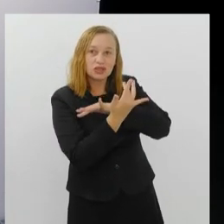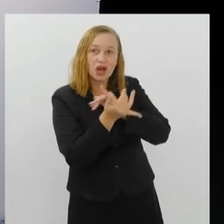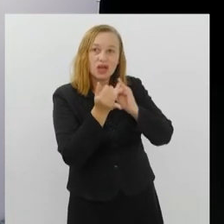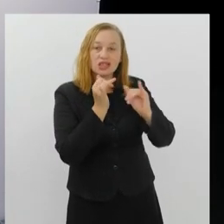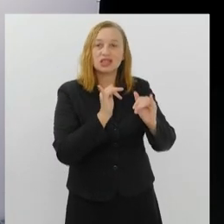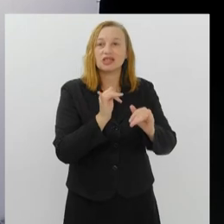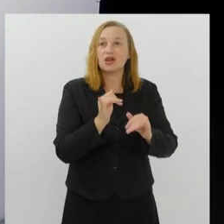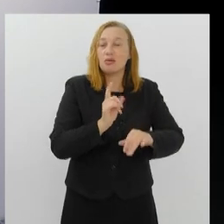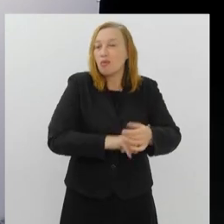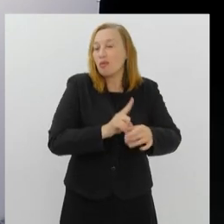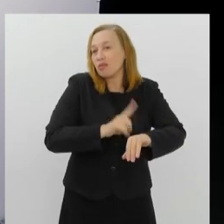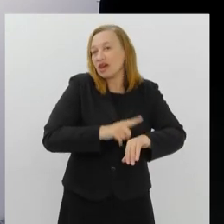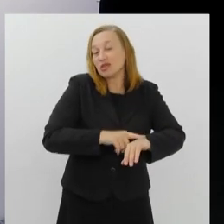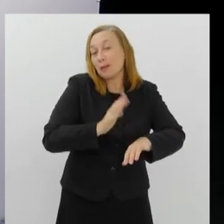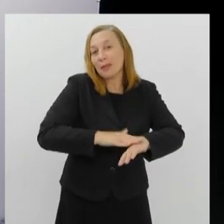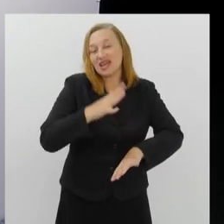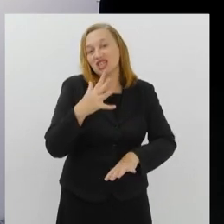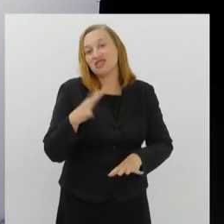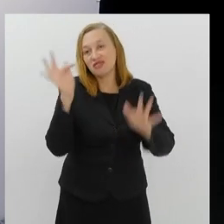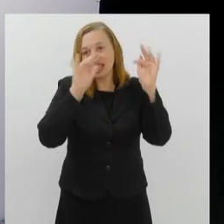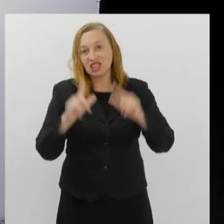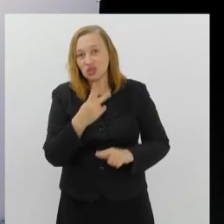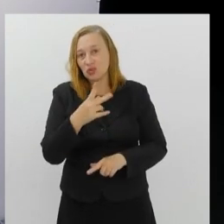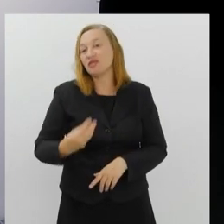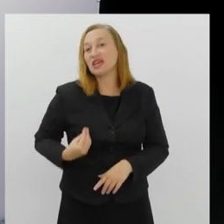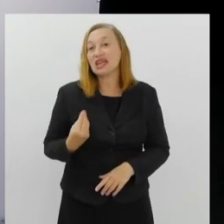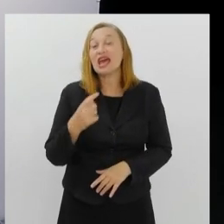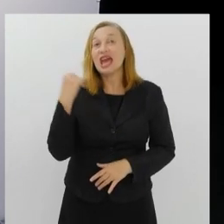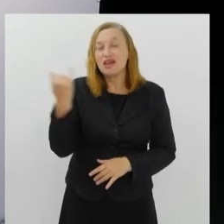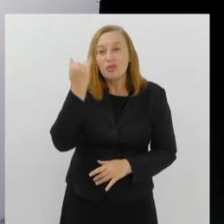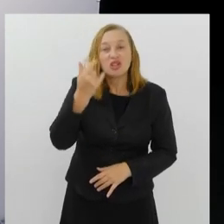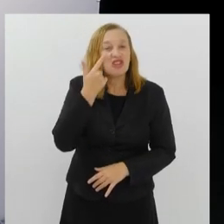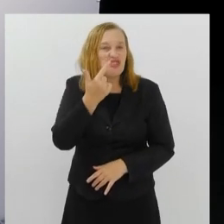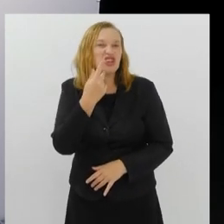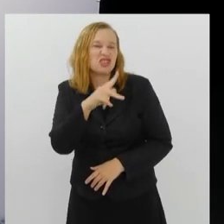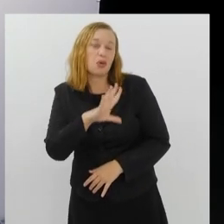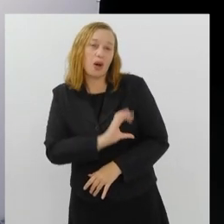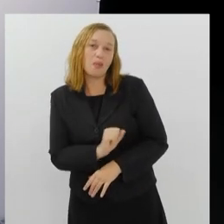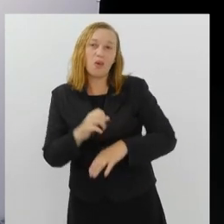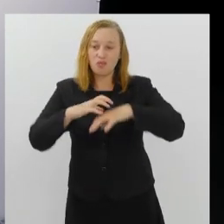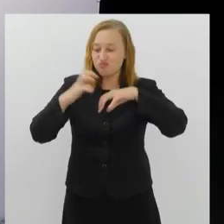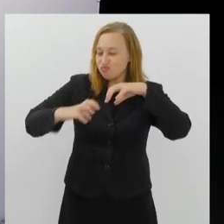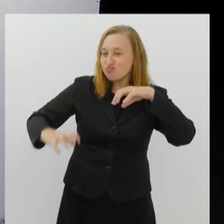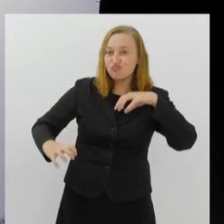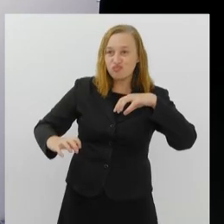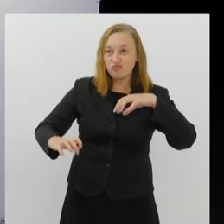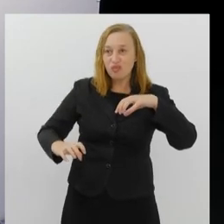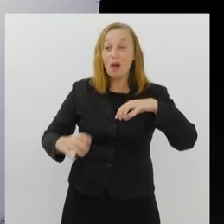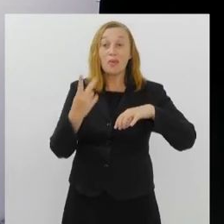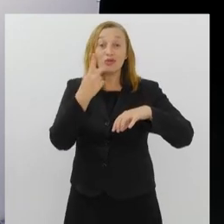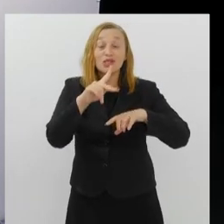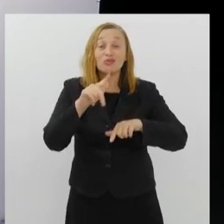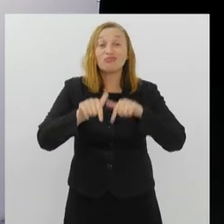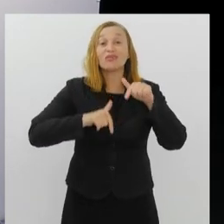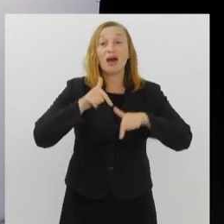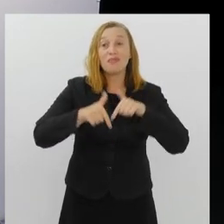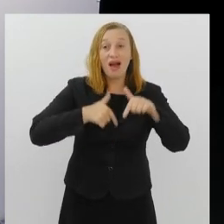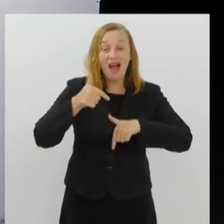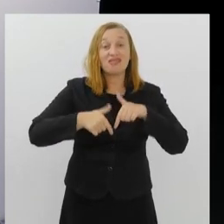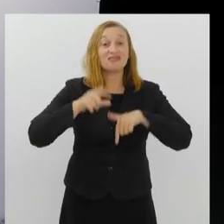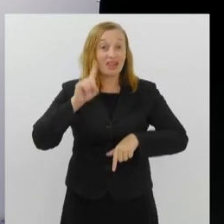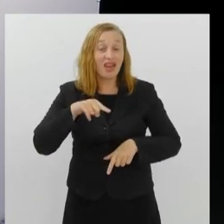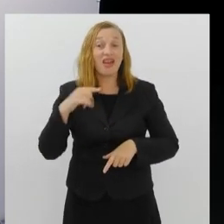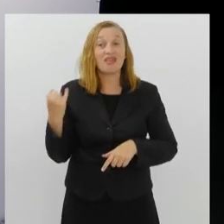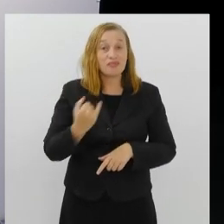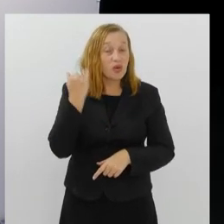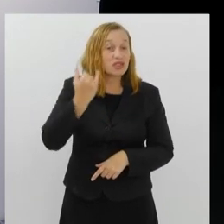dos momentos... O momento mais feliz mais da sua feliz vida. Da isso é importante vida. Ver o teu amor pela Porra da Pedra, o teu amor pela sua função, né?